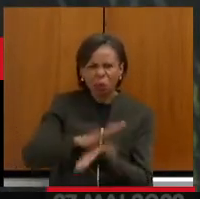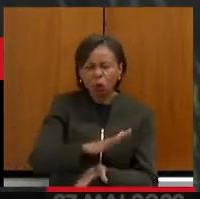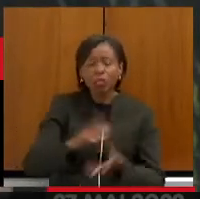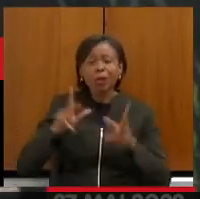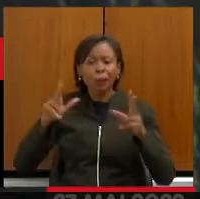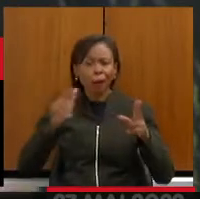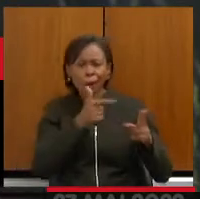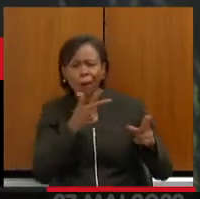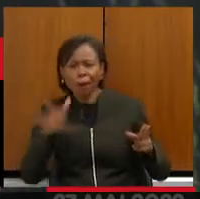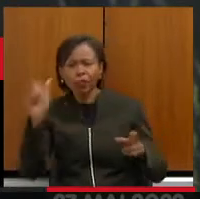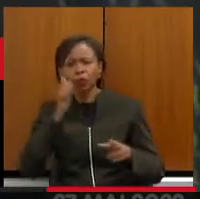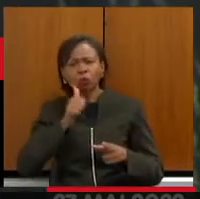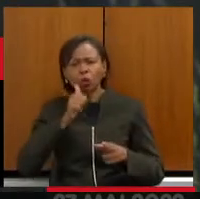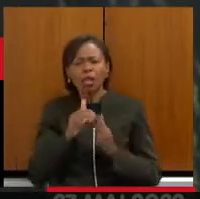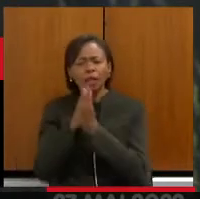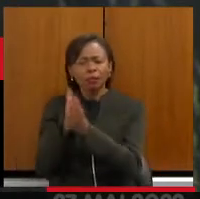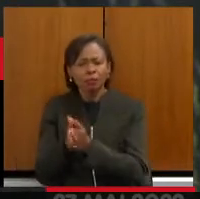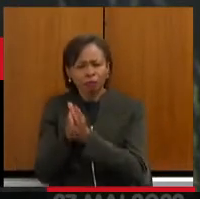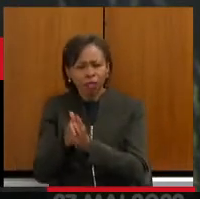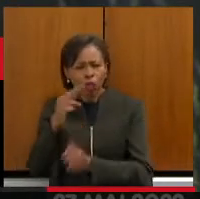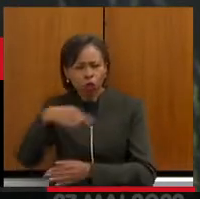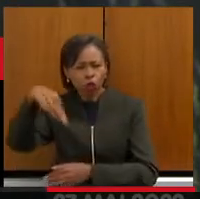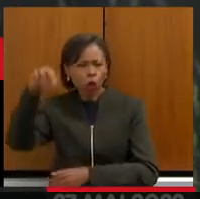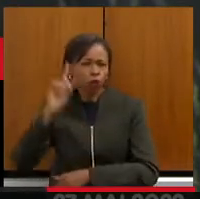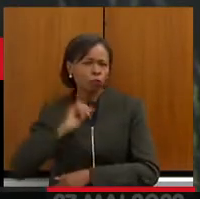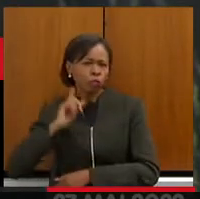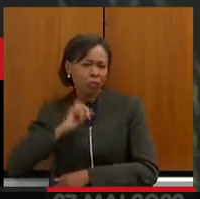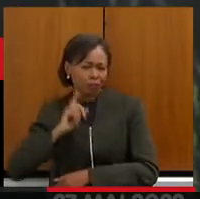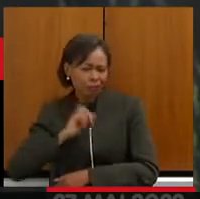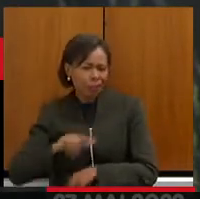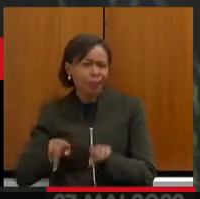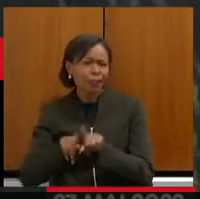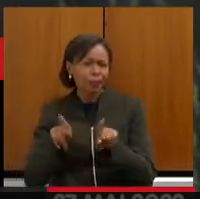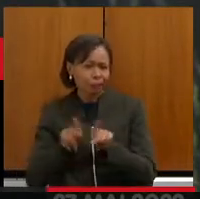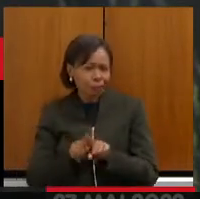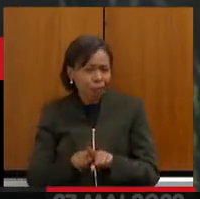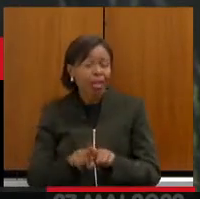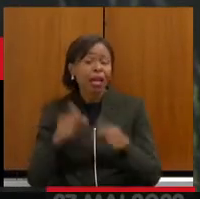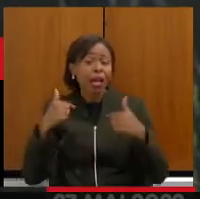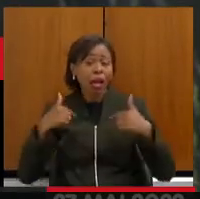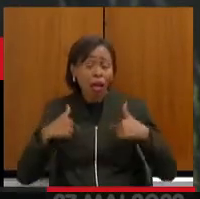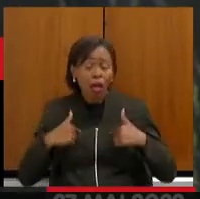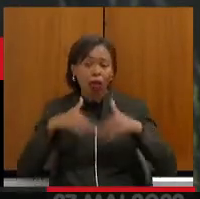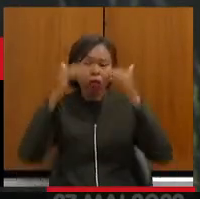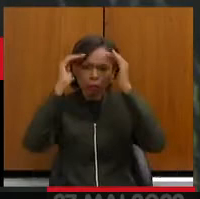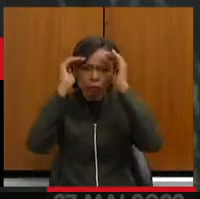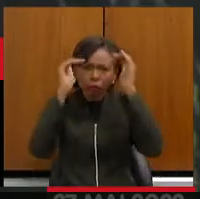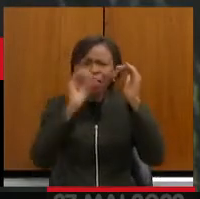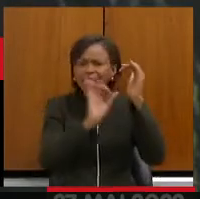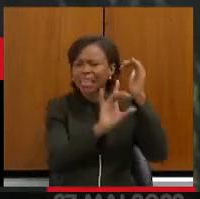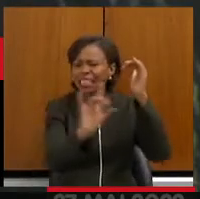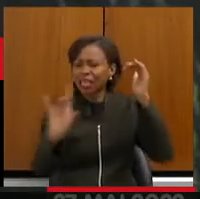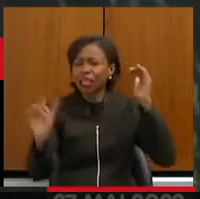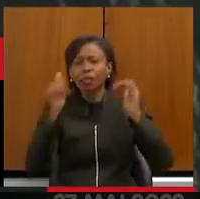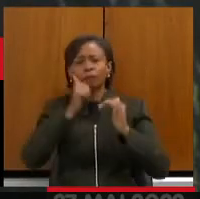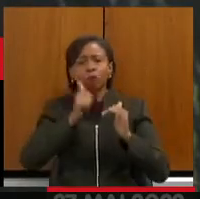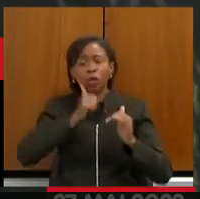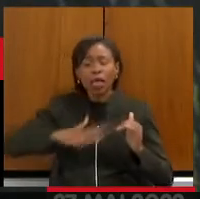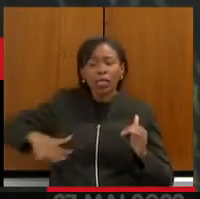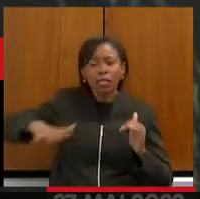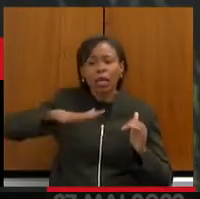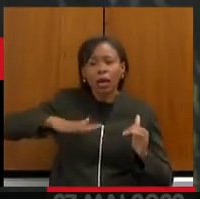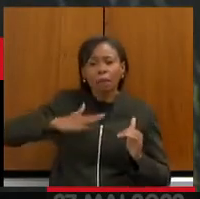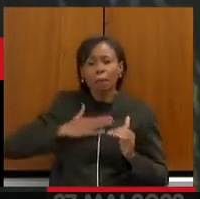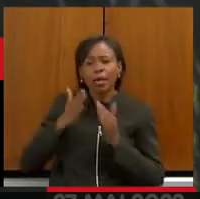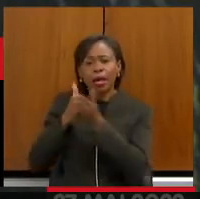norte de Minas e do Vale do Jequitinhonha que tive As falas aqui eu respaldo e o ovo cada companheira da minha região